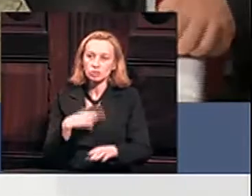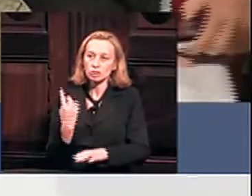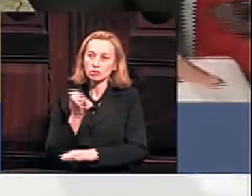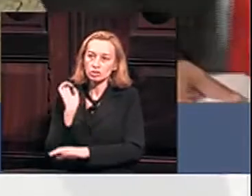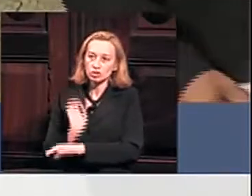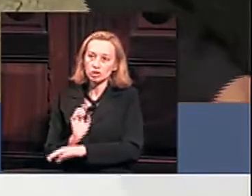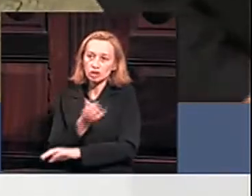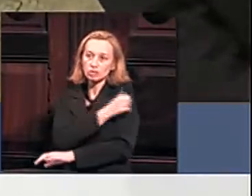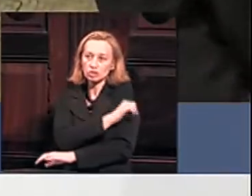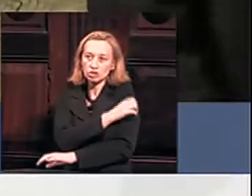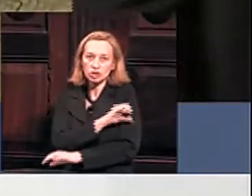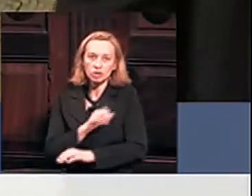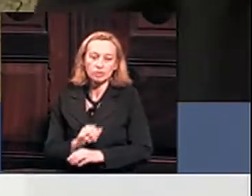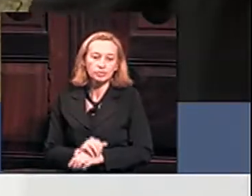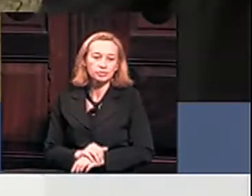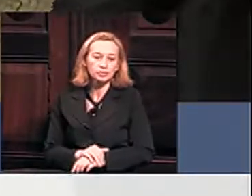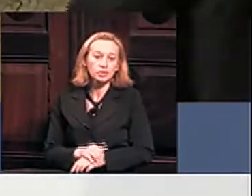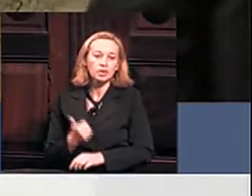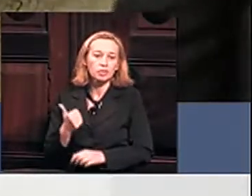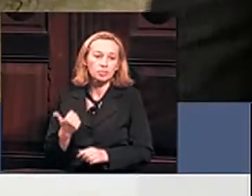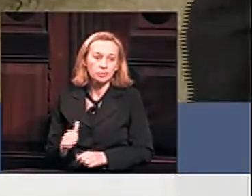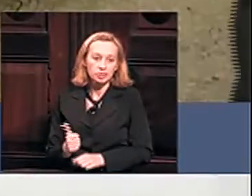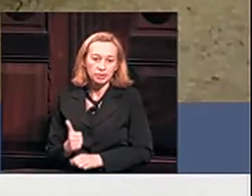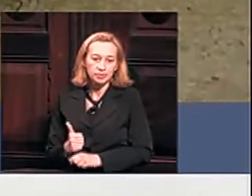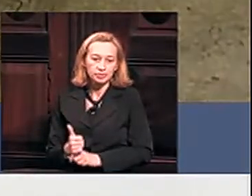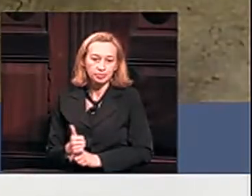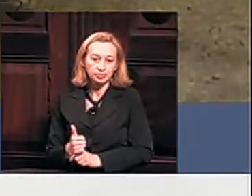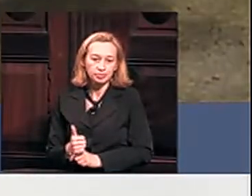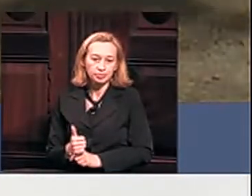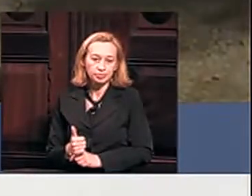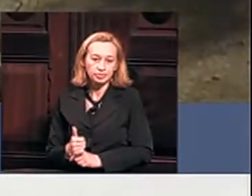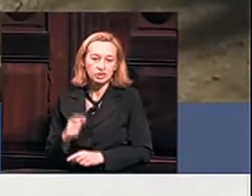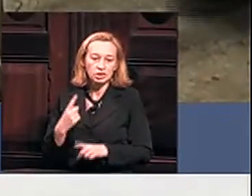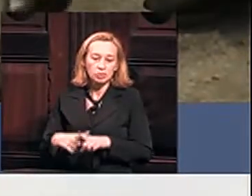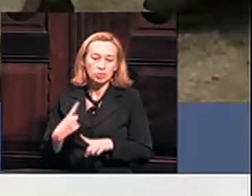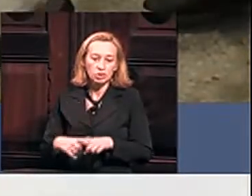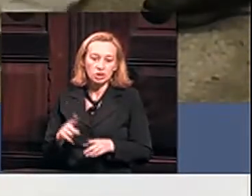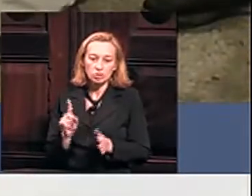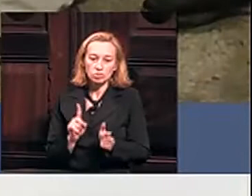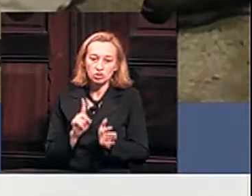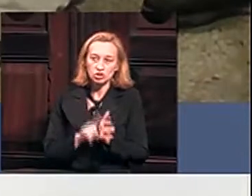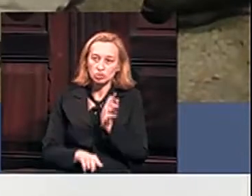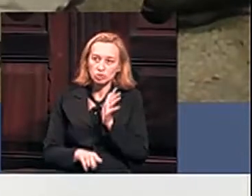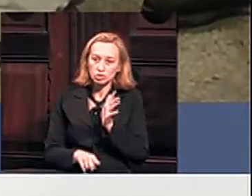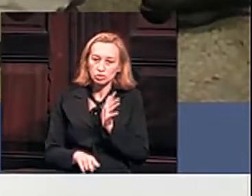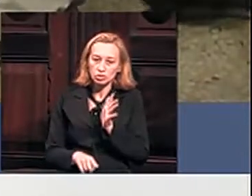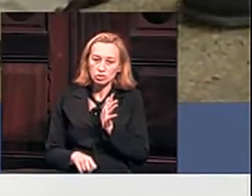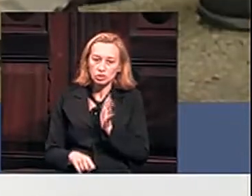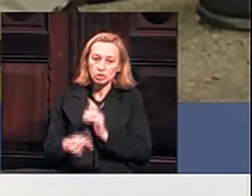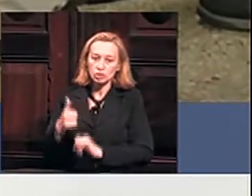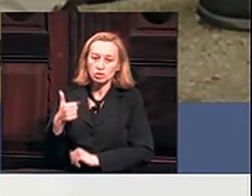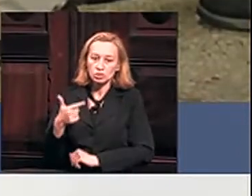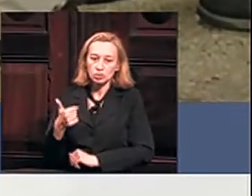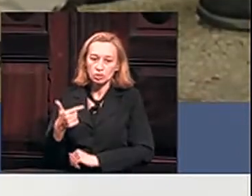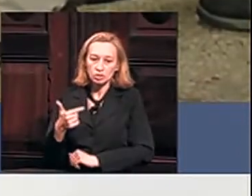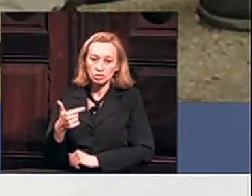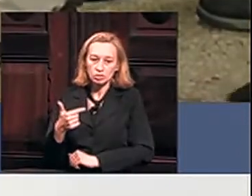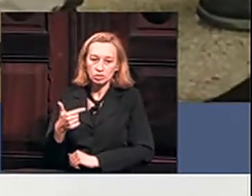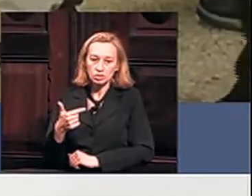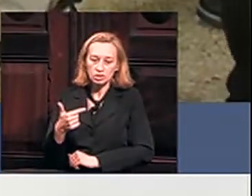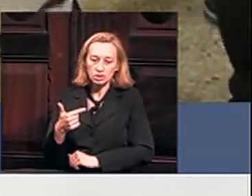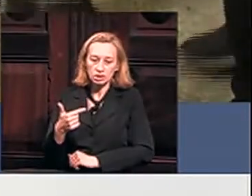estado do Rio de Janeiro. Primeiro, porque estamos reduzindo para 12%